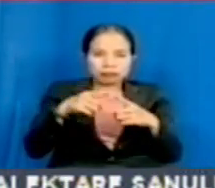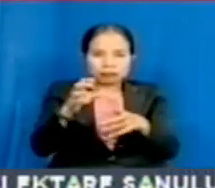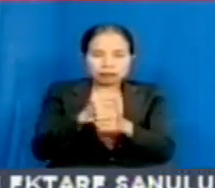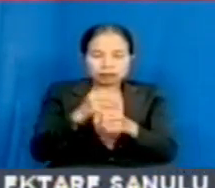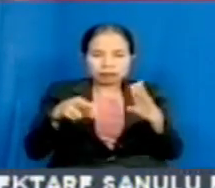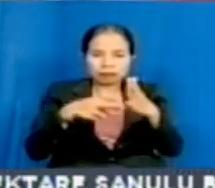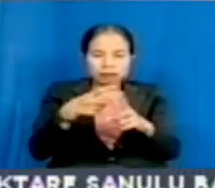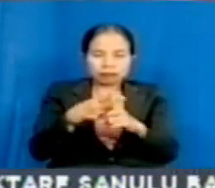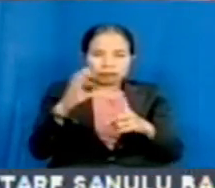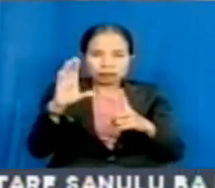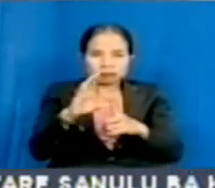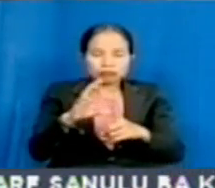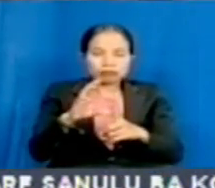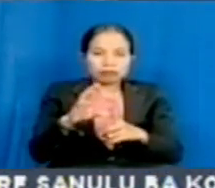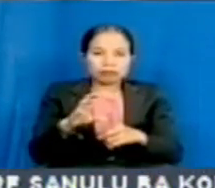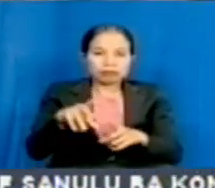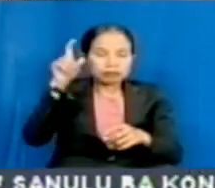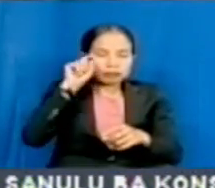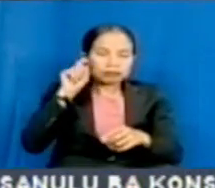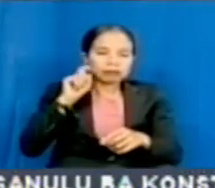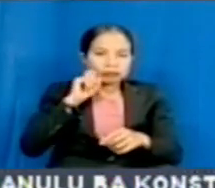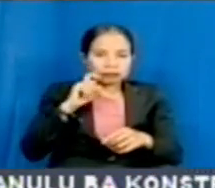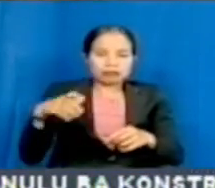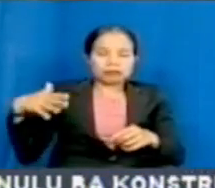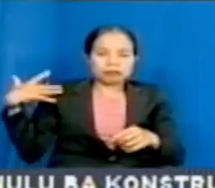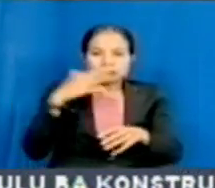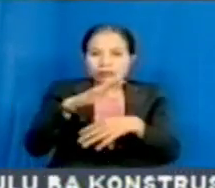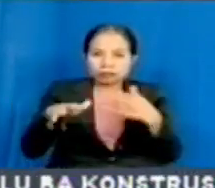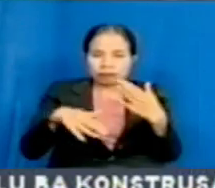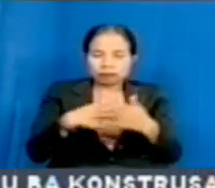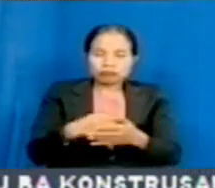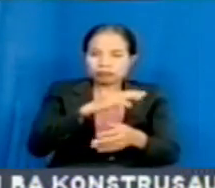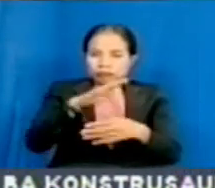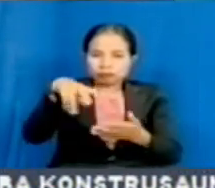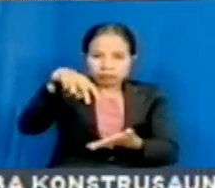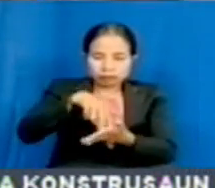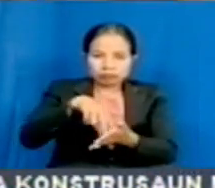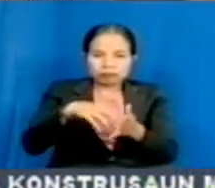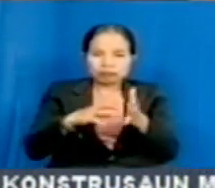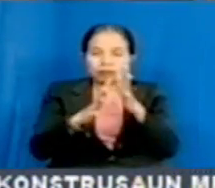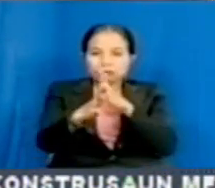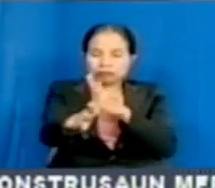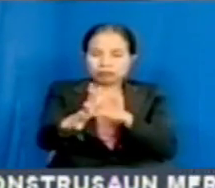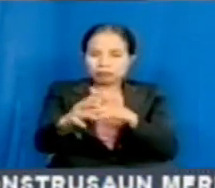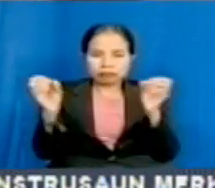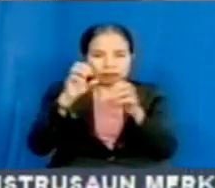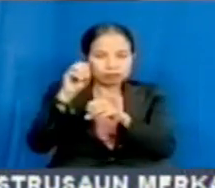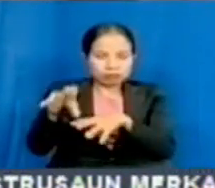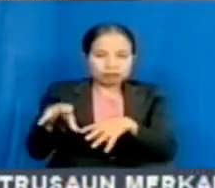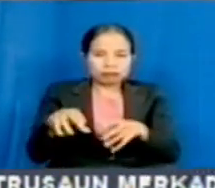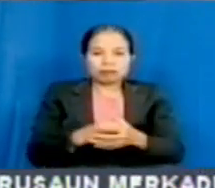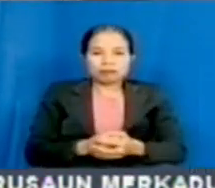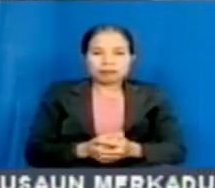se comando da luta cai relaxana na Guzmão, jovem roto roto firme e a fileira ida, no la husik